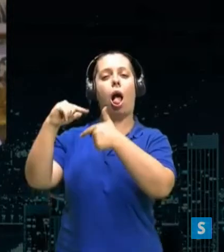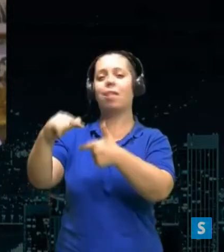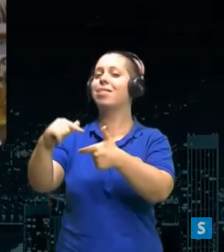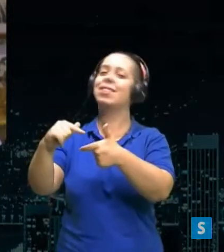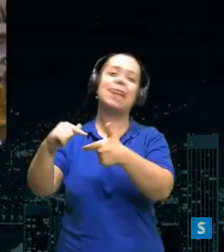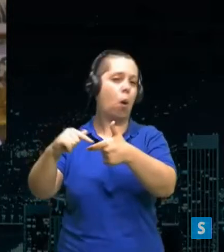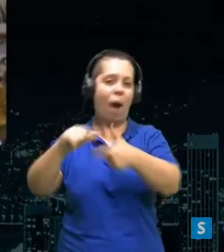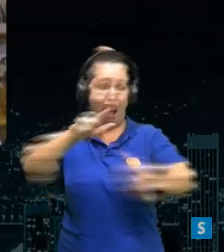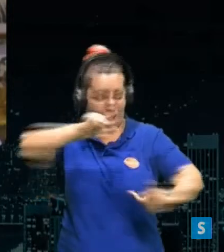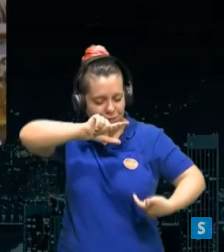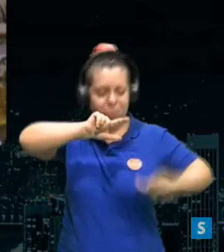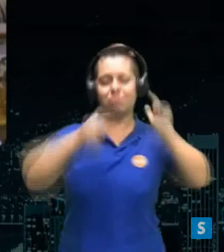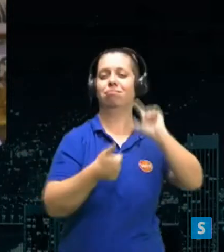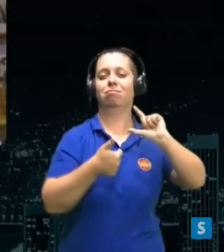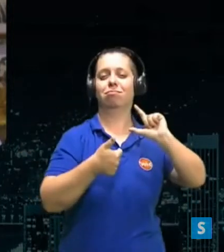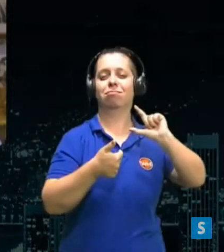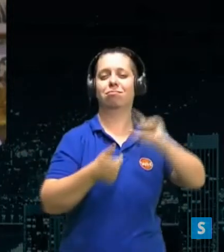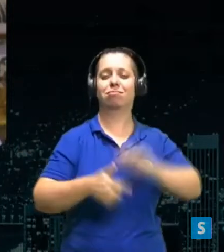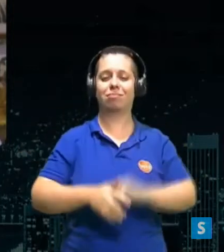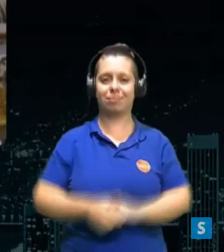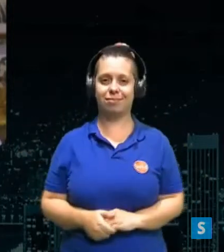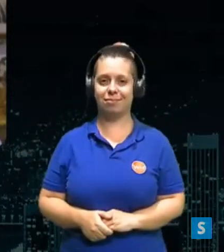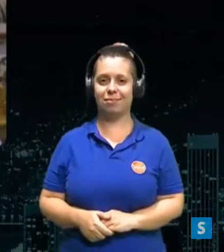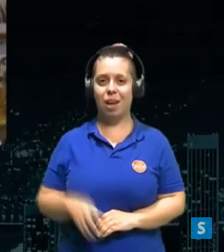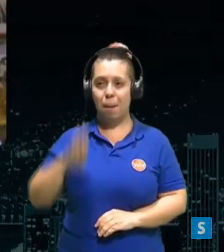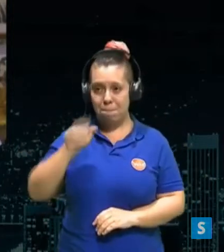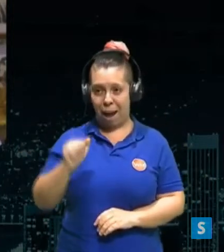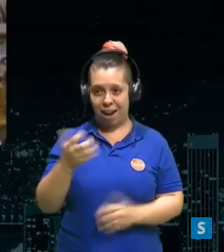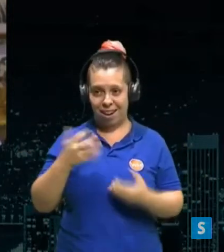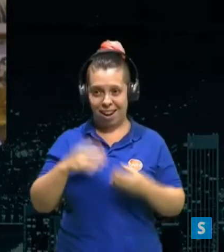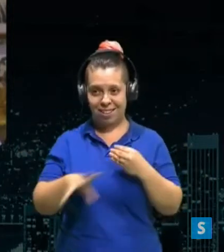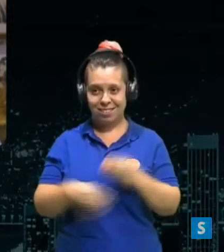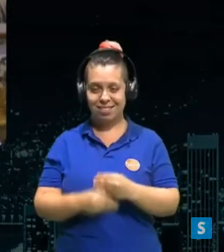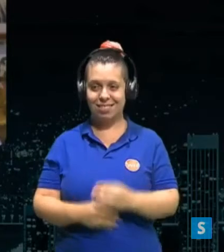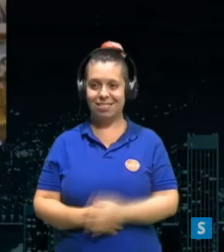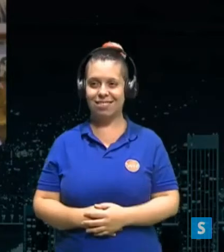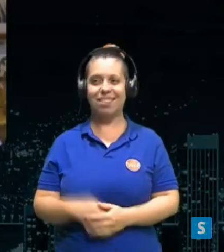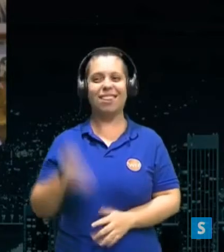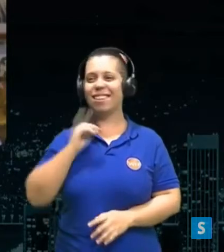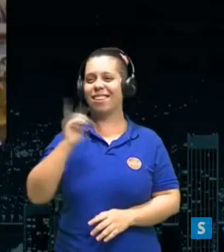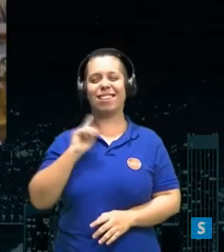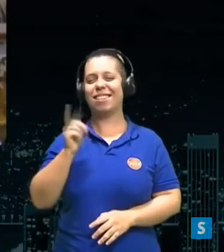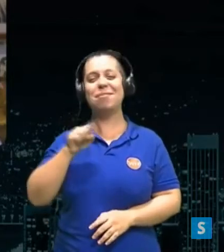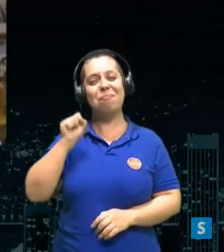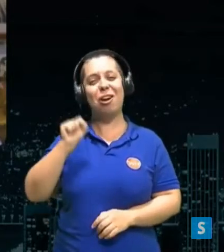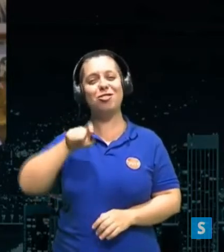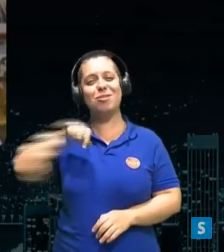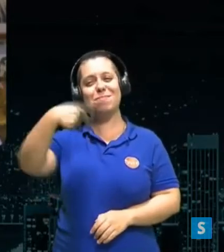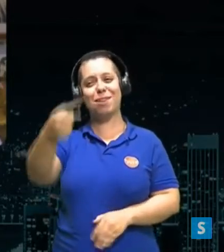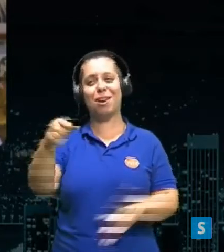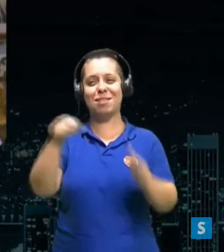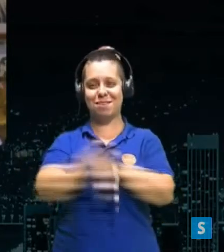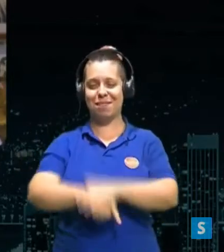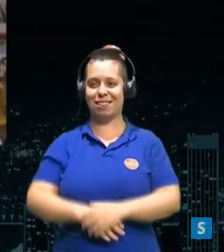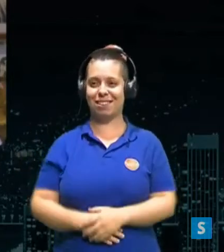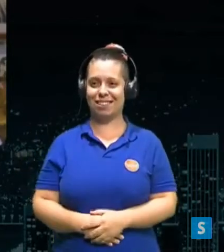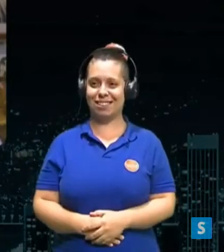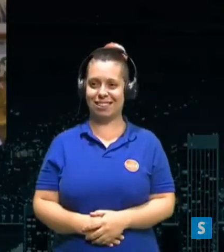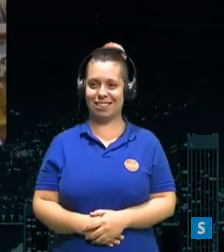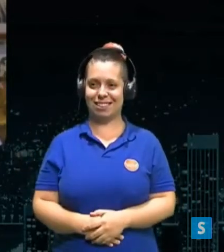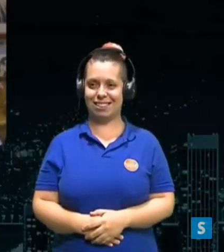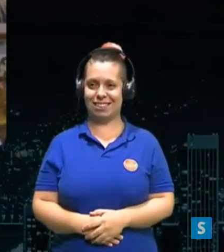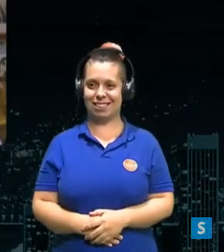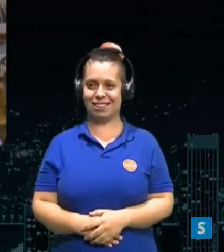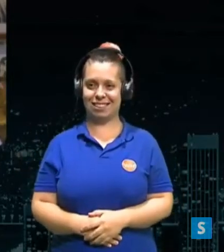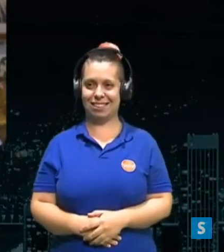anewall basta quer falar mais alguma coisinha e eu vou esperar a próxima outra